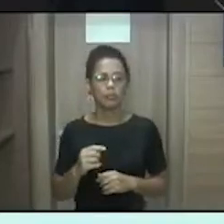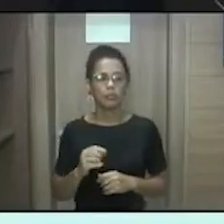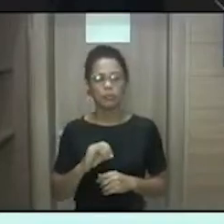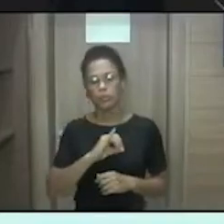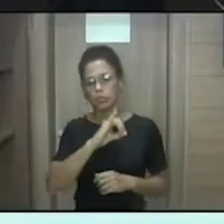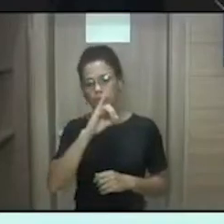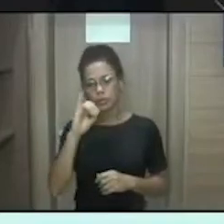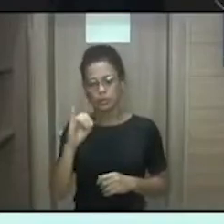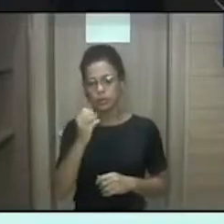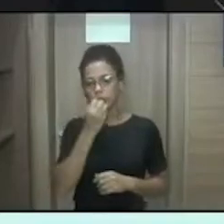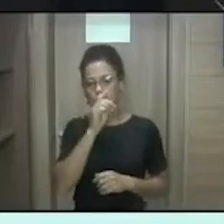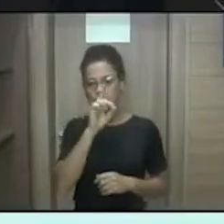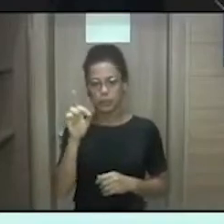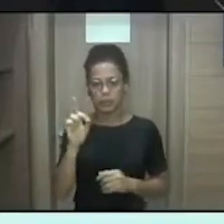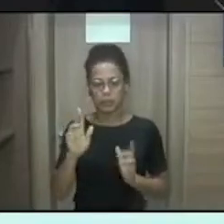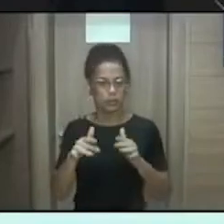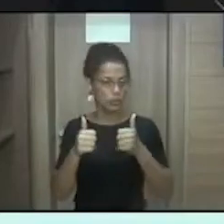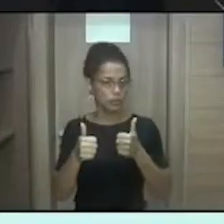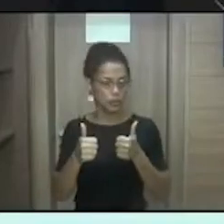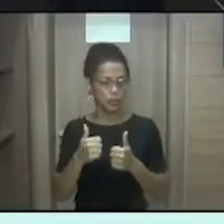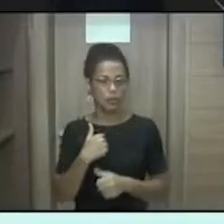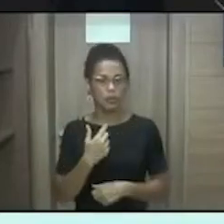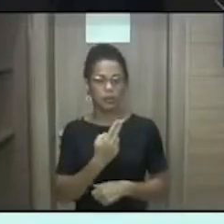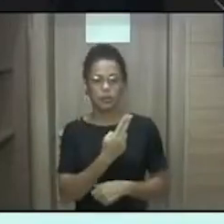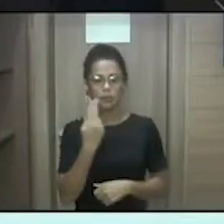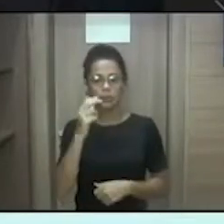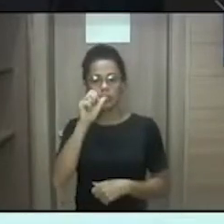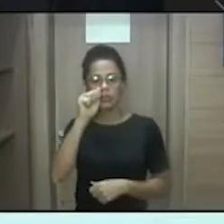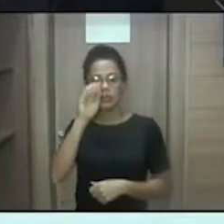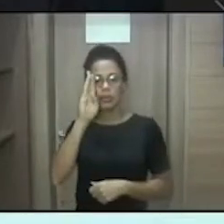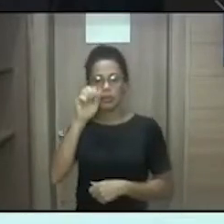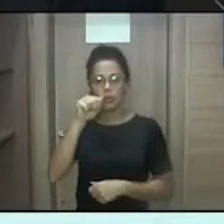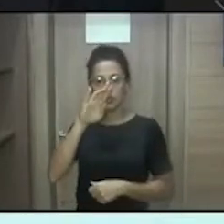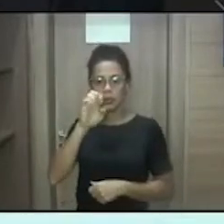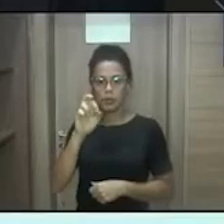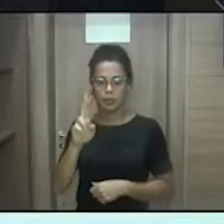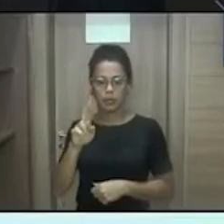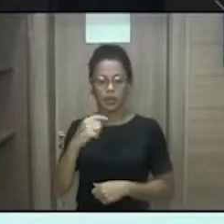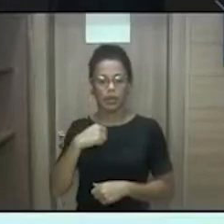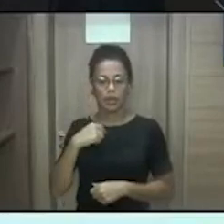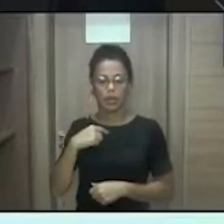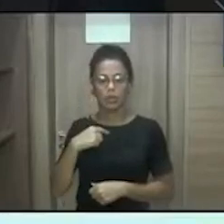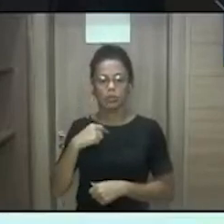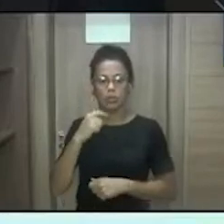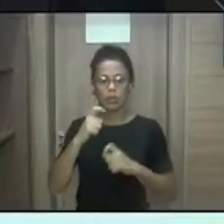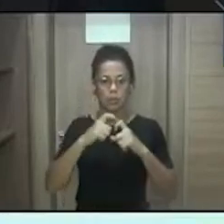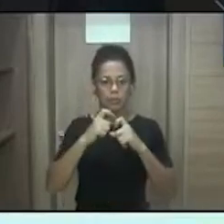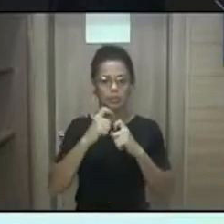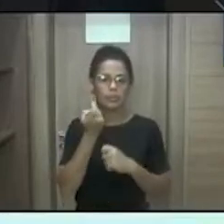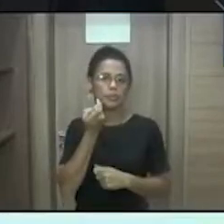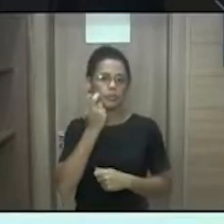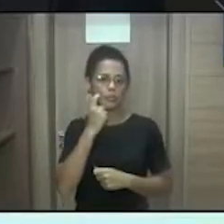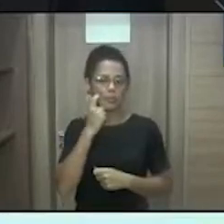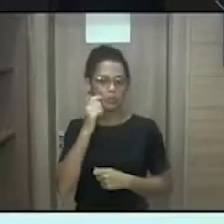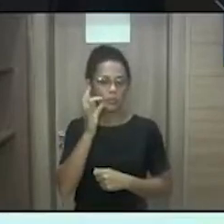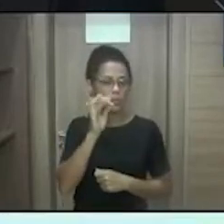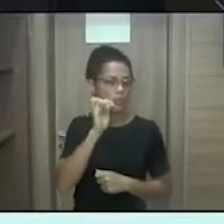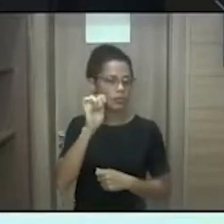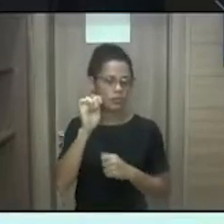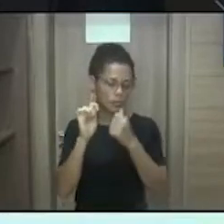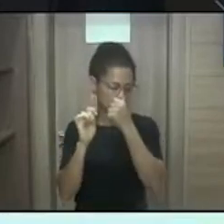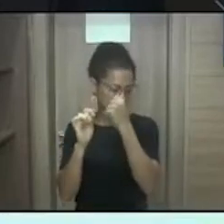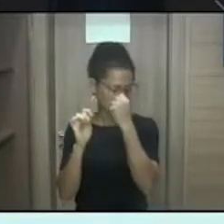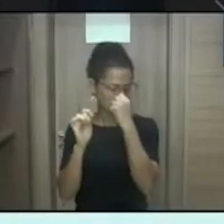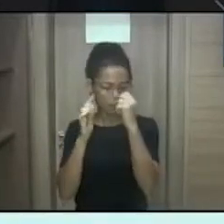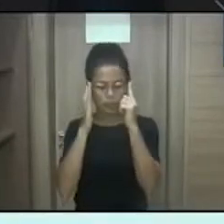Oi, bom dia, tudo bom? Meu nome é Abner Pereira, eu sou cirurgião dentista. E aí, uma coisa também, gosto